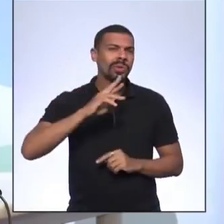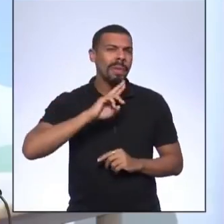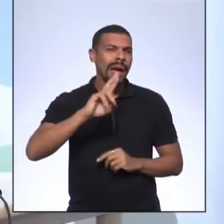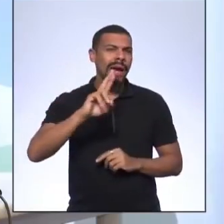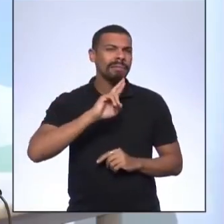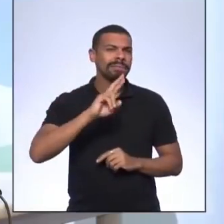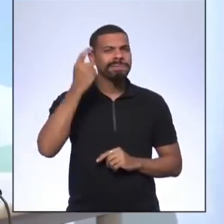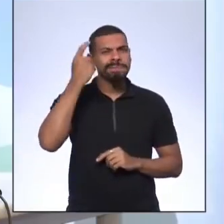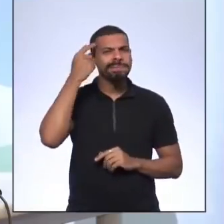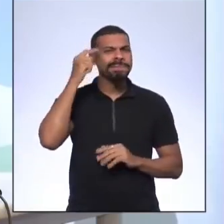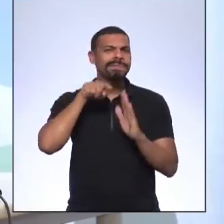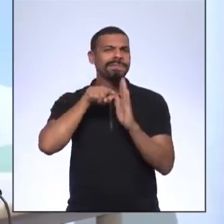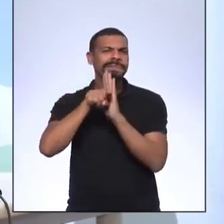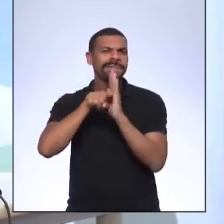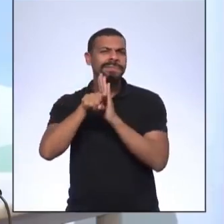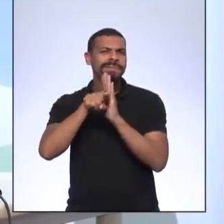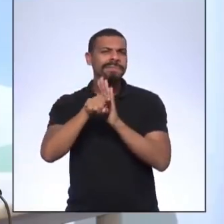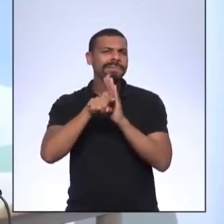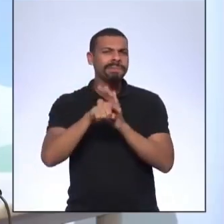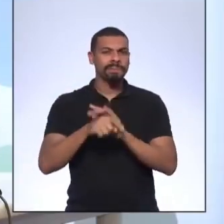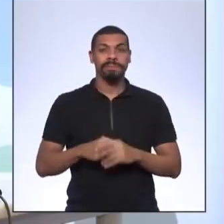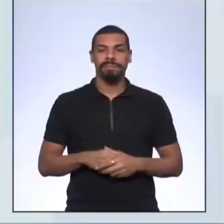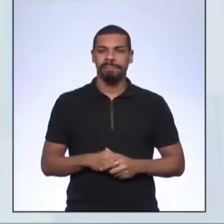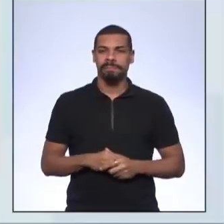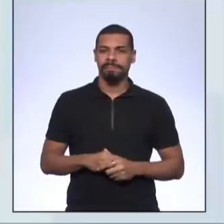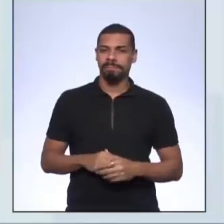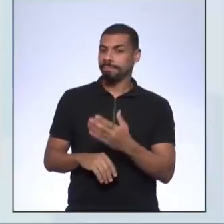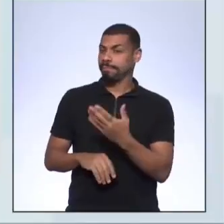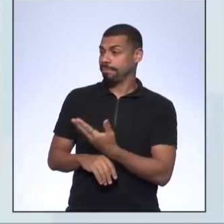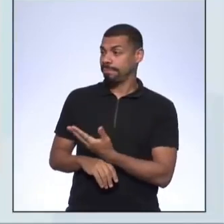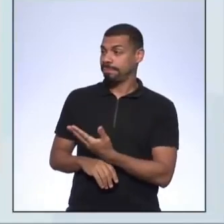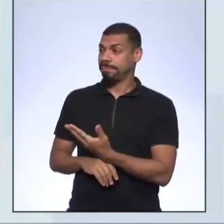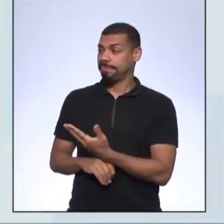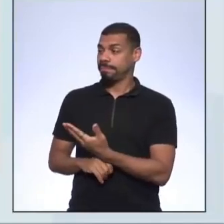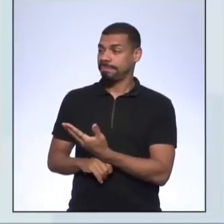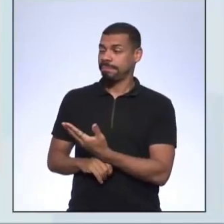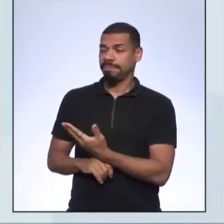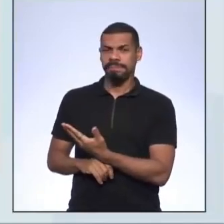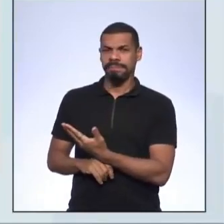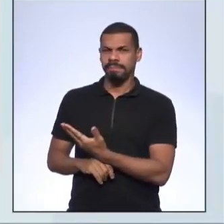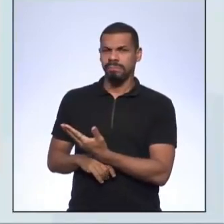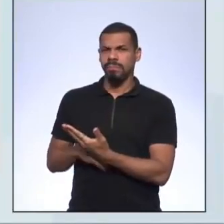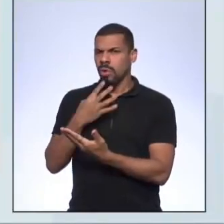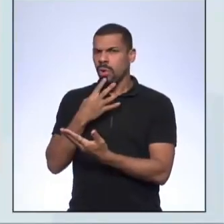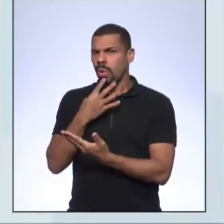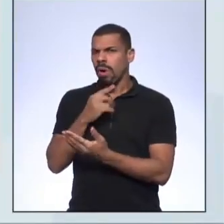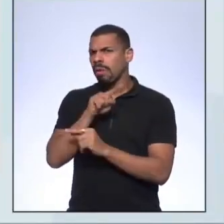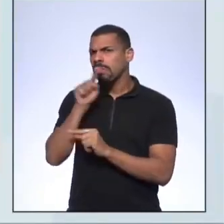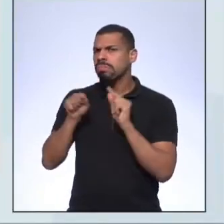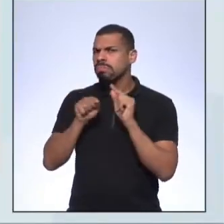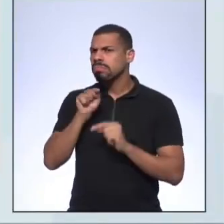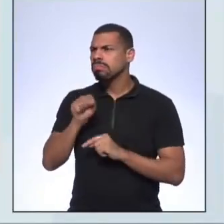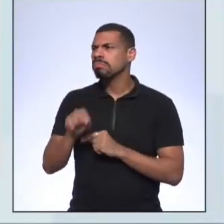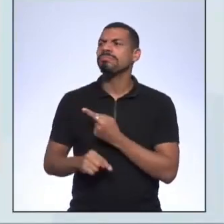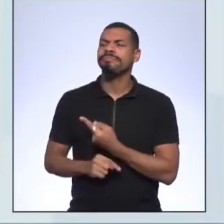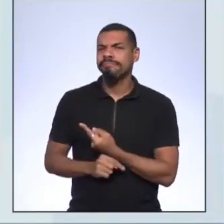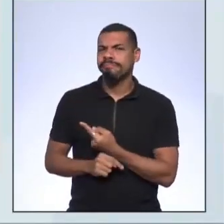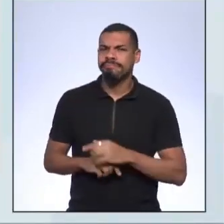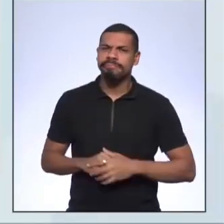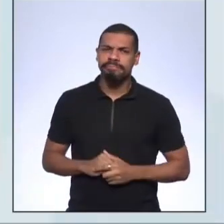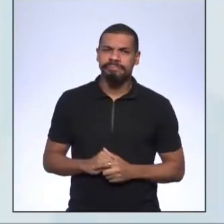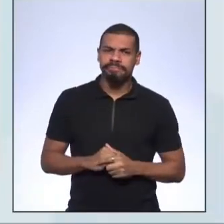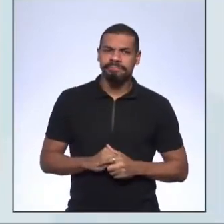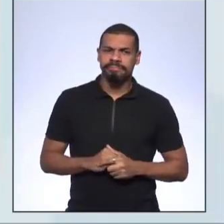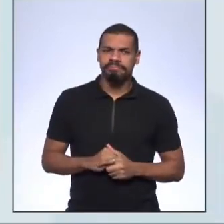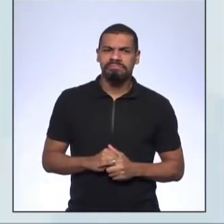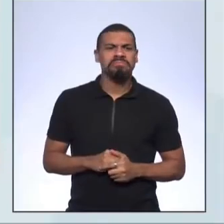para analisar esse instrumento aí, ó. Olha só, você conhece esse instrumento? Né? É